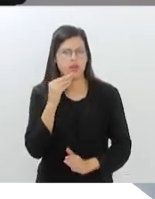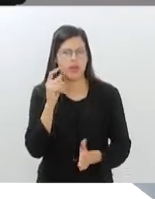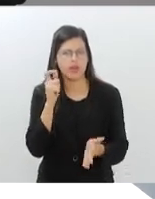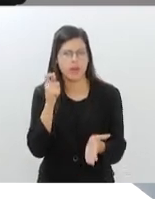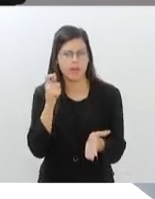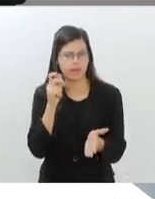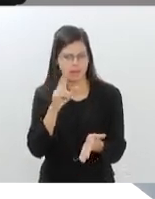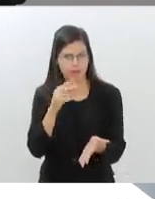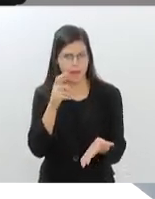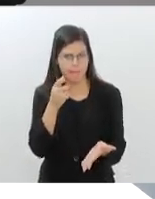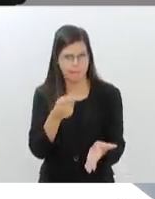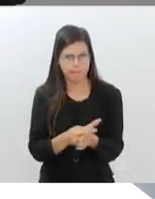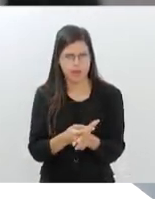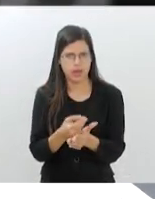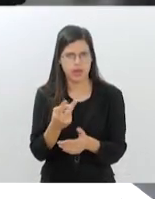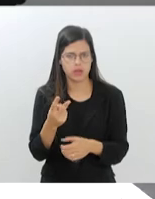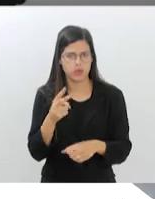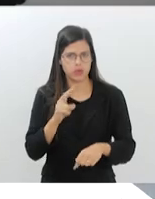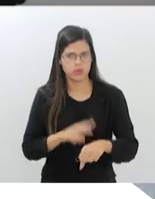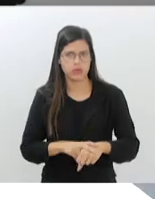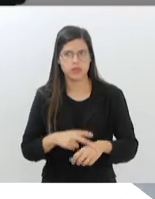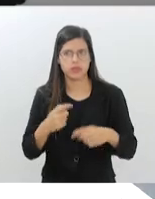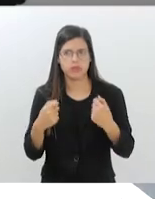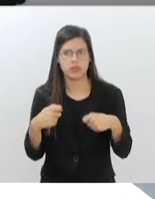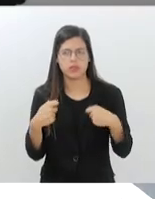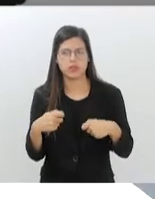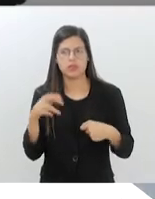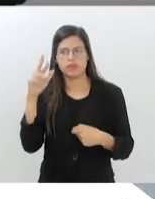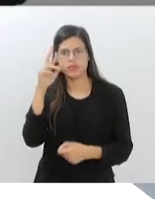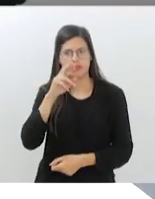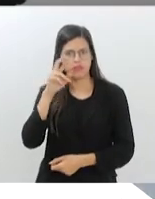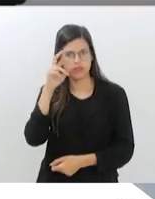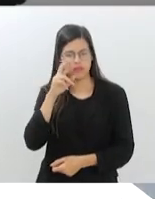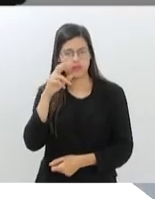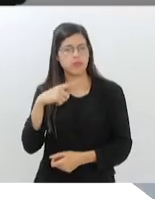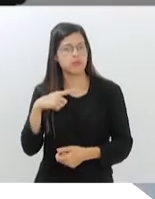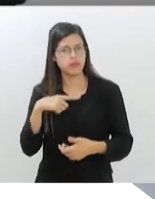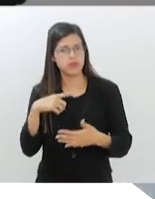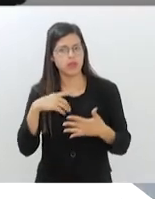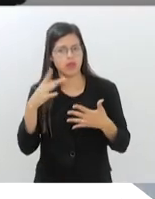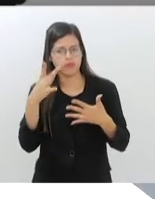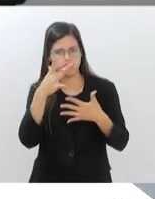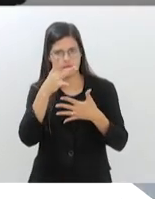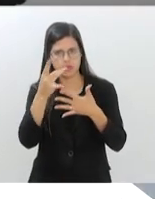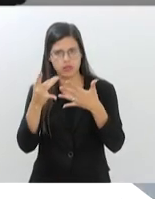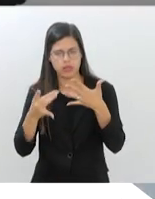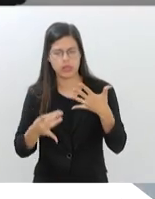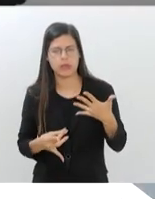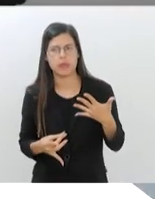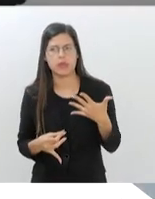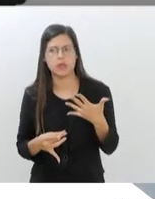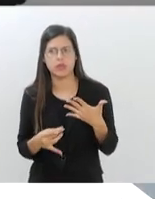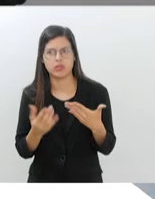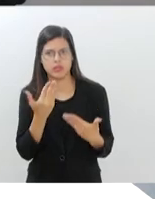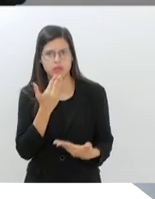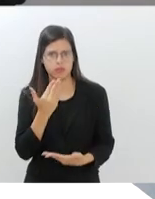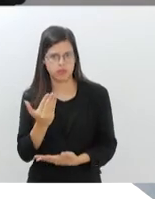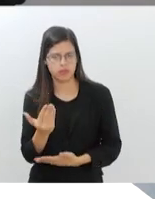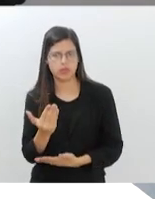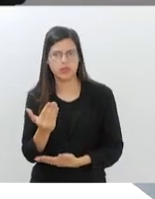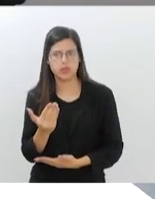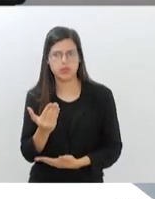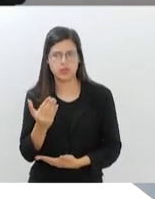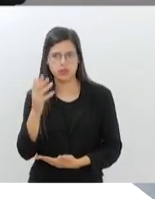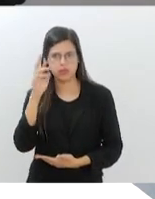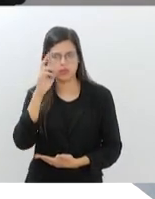vezes isso precisa ser auditado então eu tenho o detalhamento eh desse pedido de auditoria